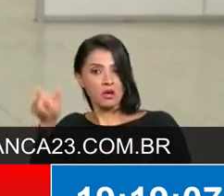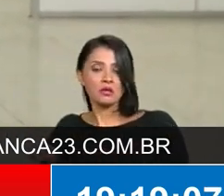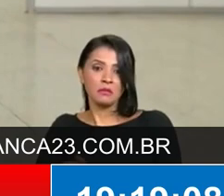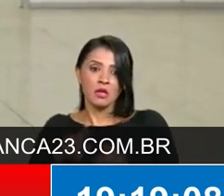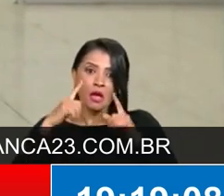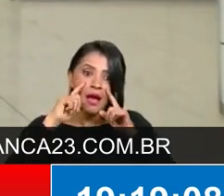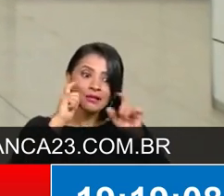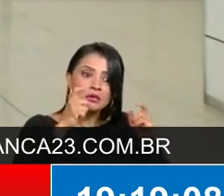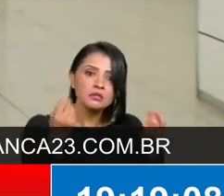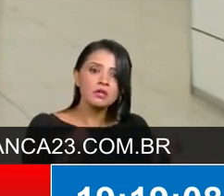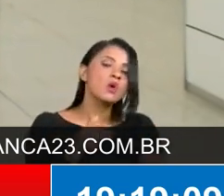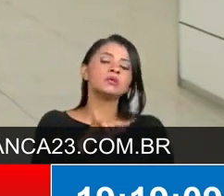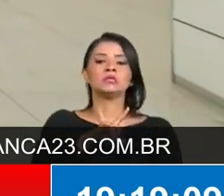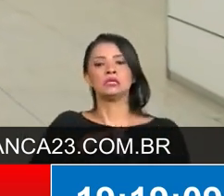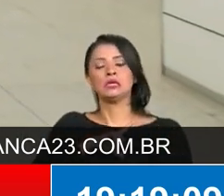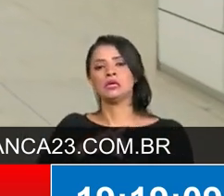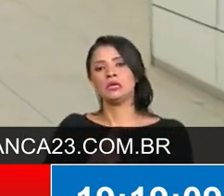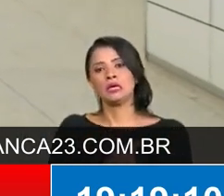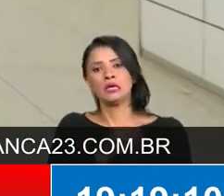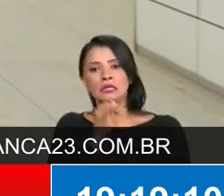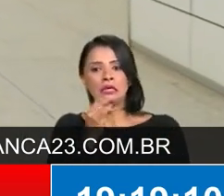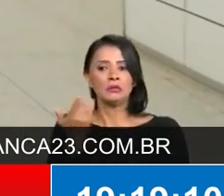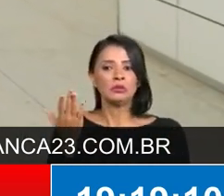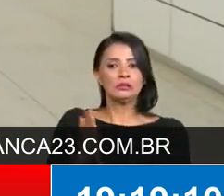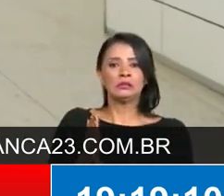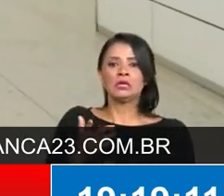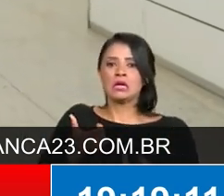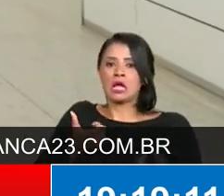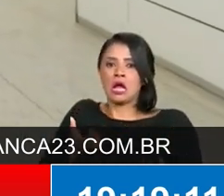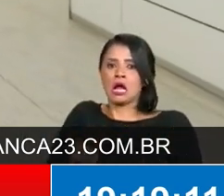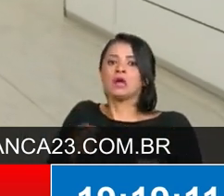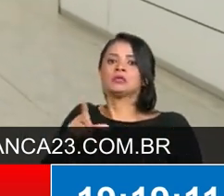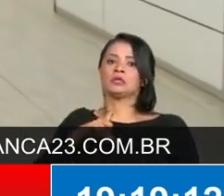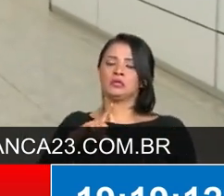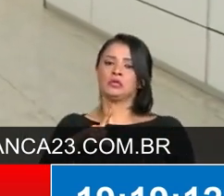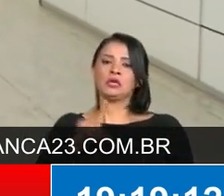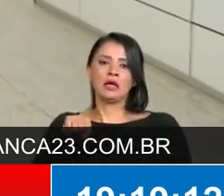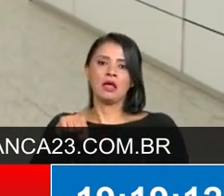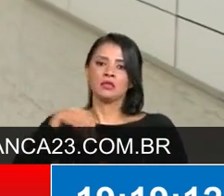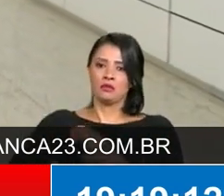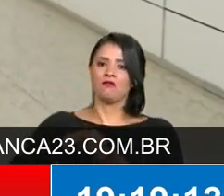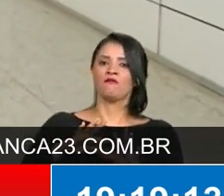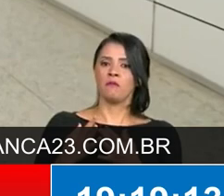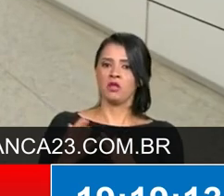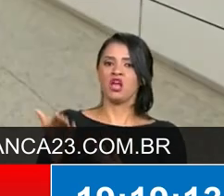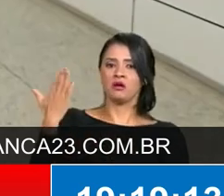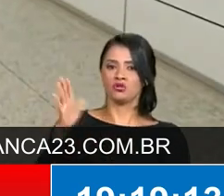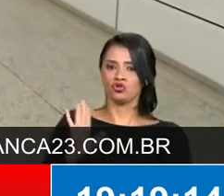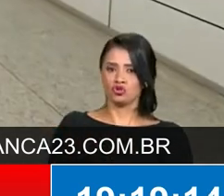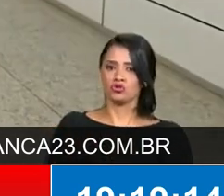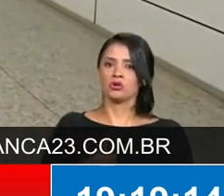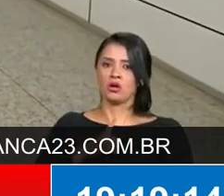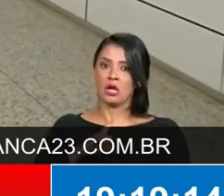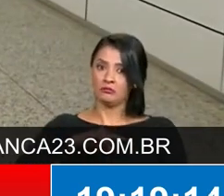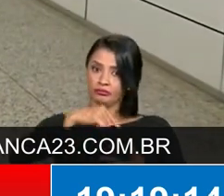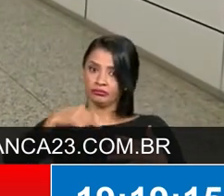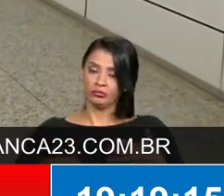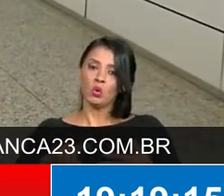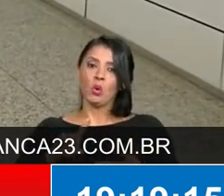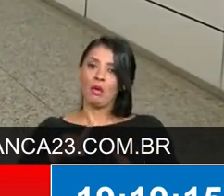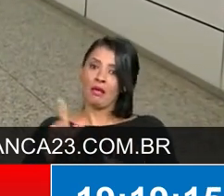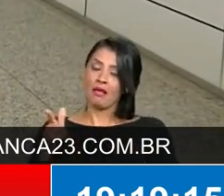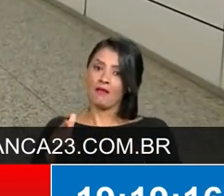ter atenção se houver casos prévios de câncer ginecológico na família. Em todas as situações,